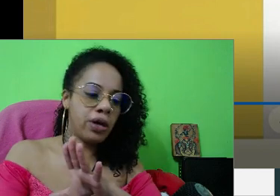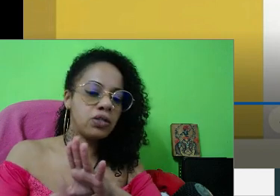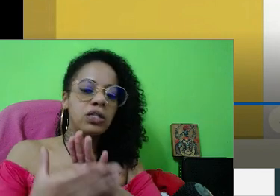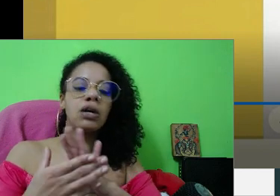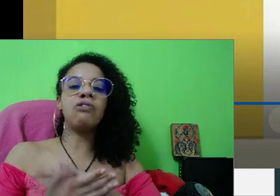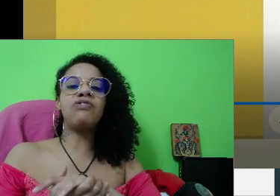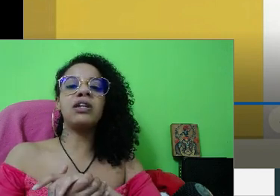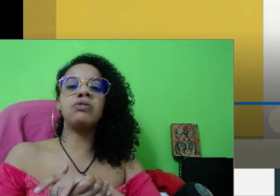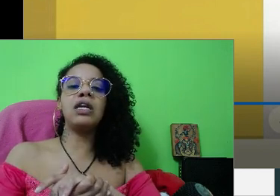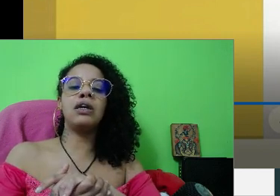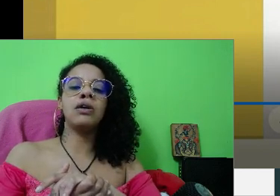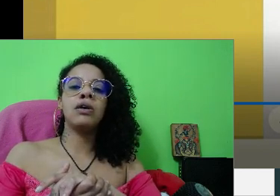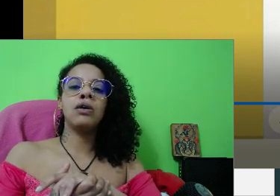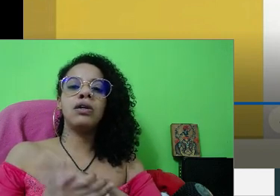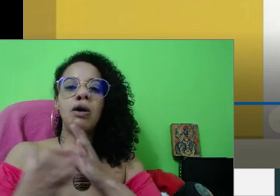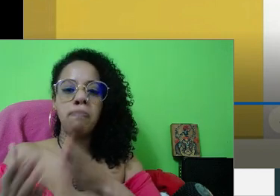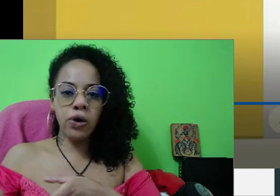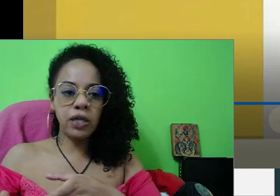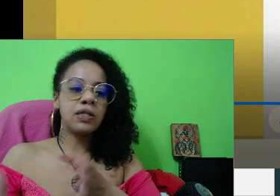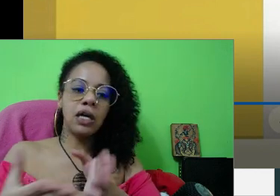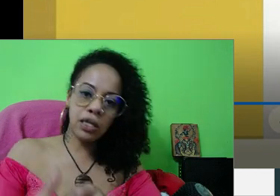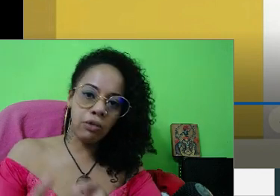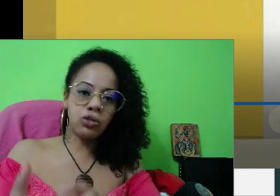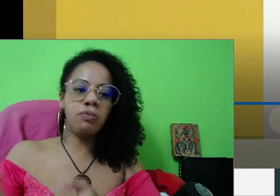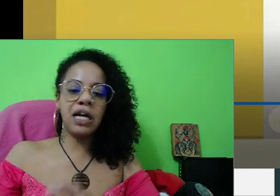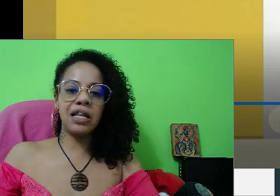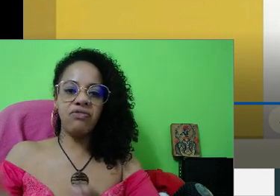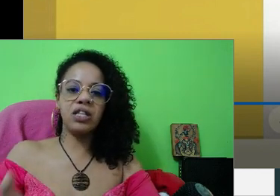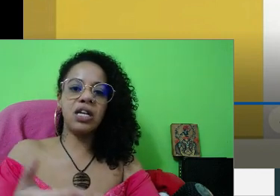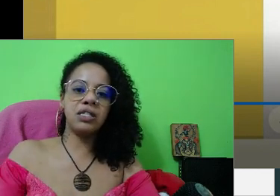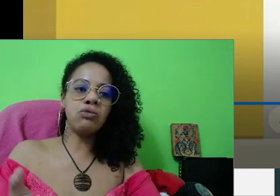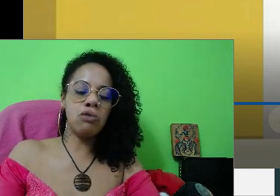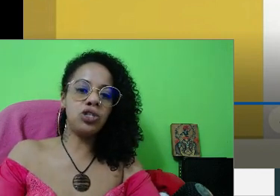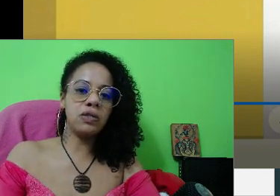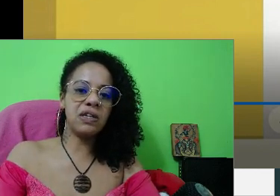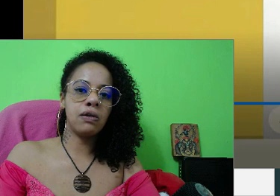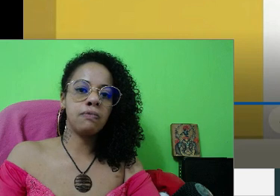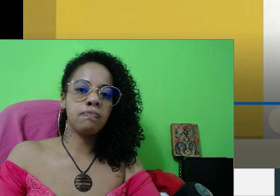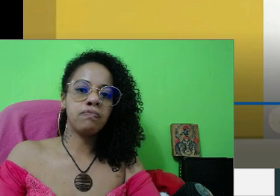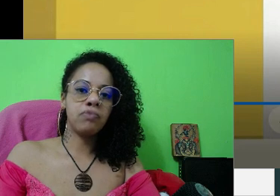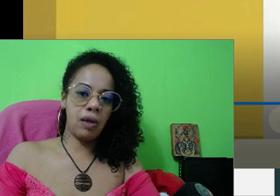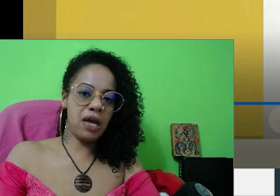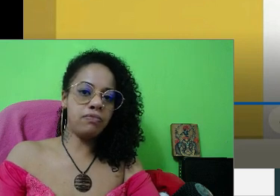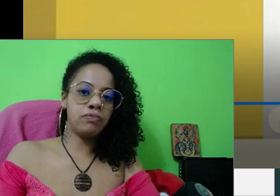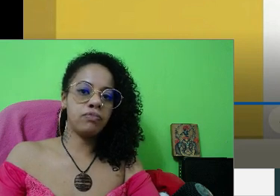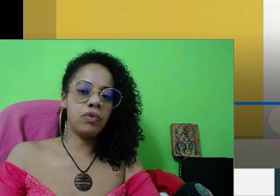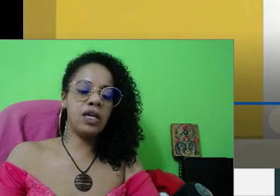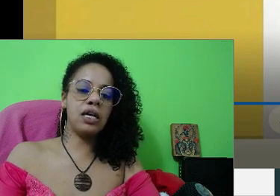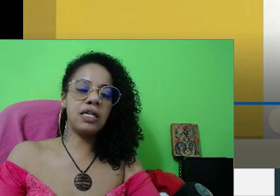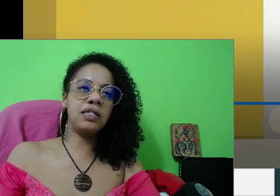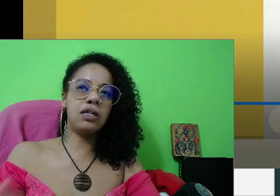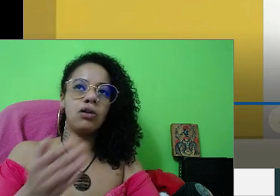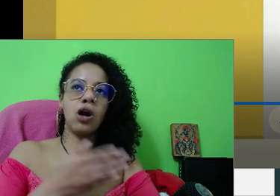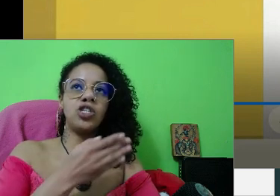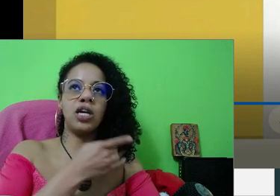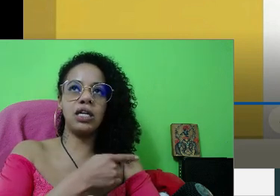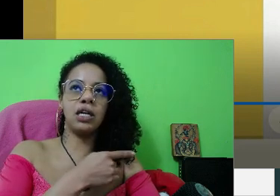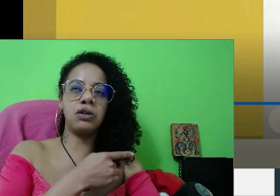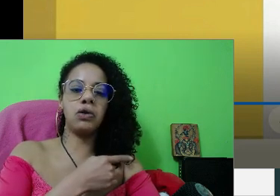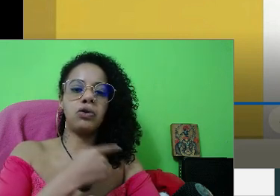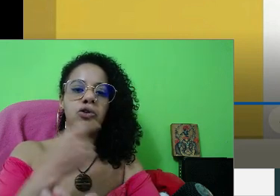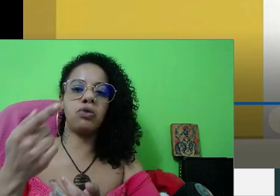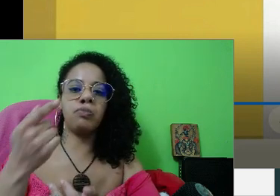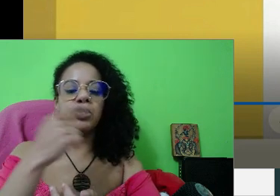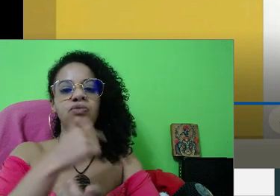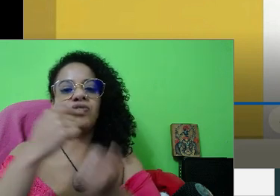põe as coisas que eu tô falando ali não pois então eu sou obrigada a vir trazer o que eu disse tá bem E esse corte